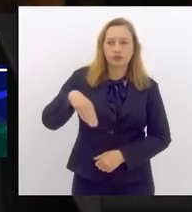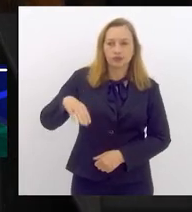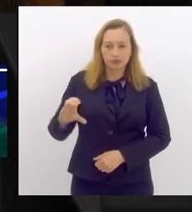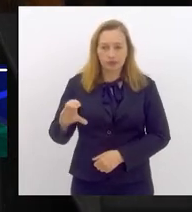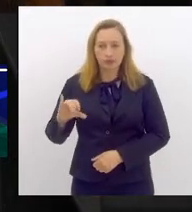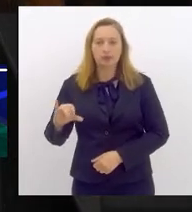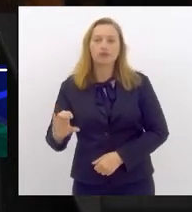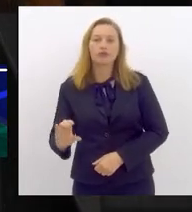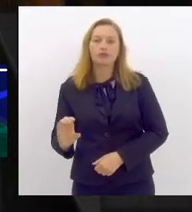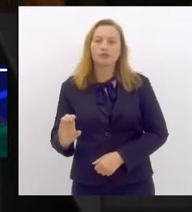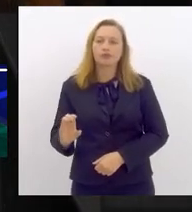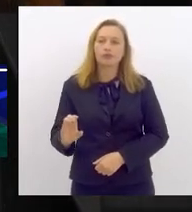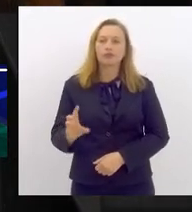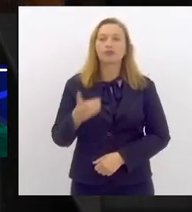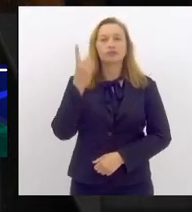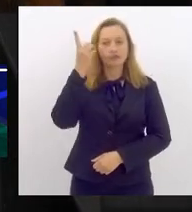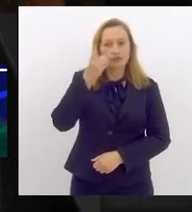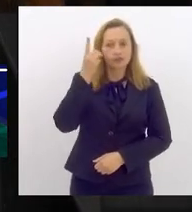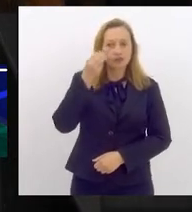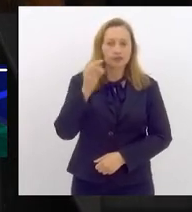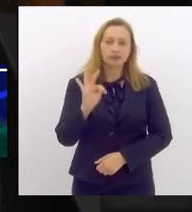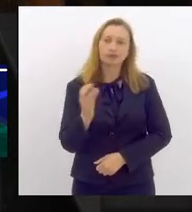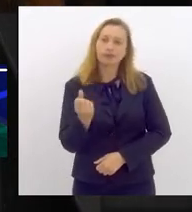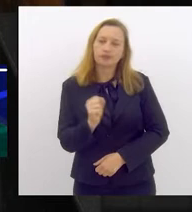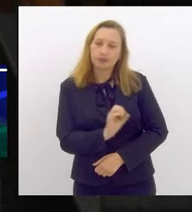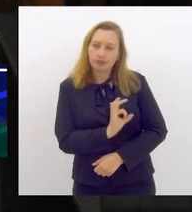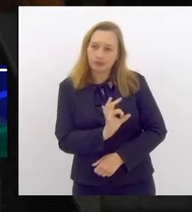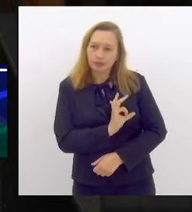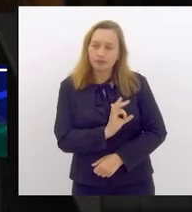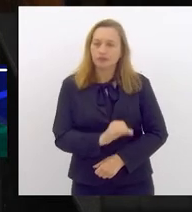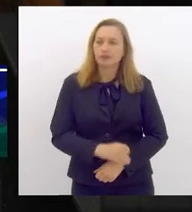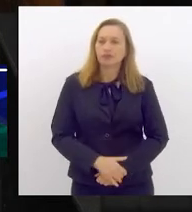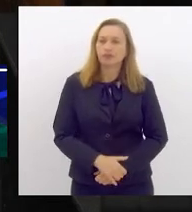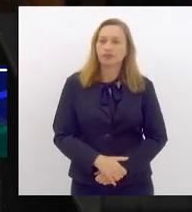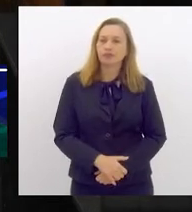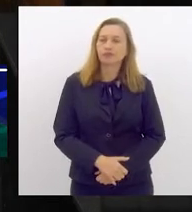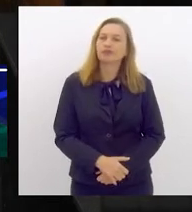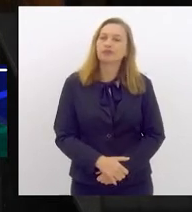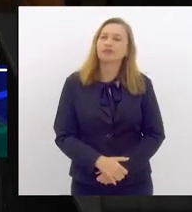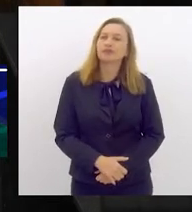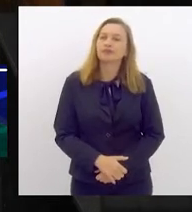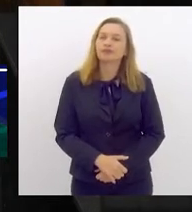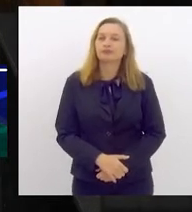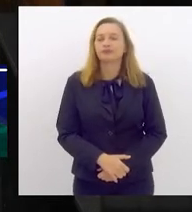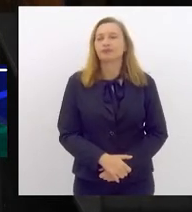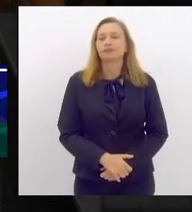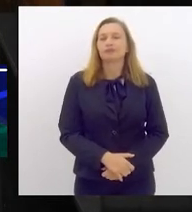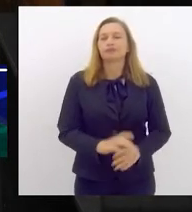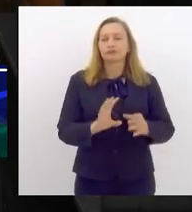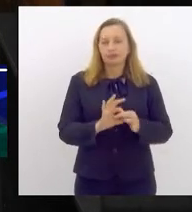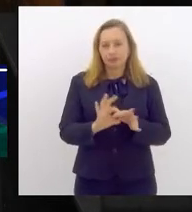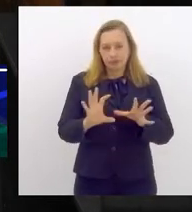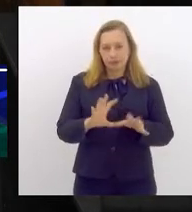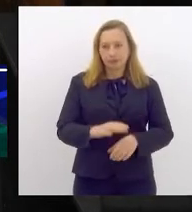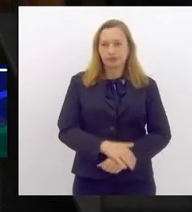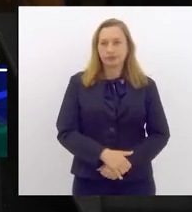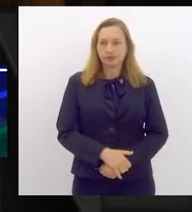com a deputada Martha Rocha que foi autorizando